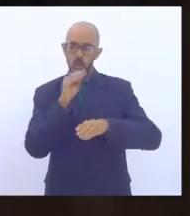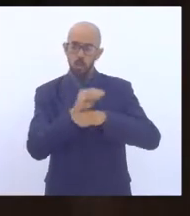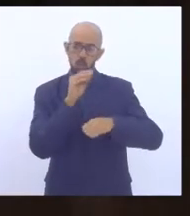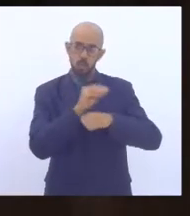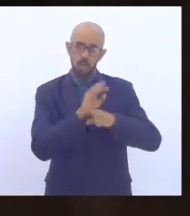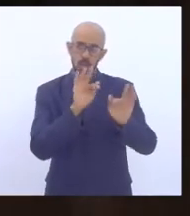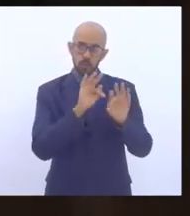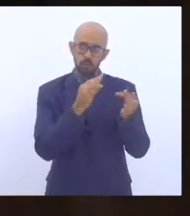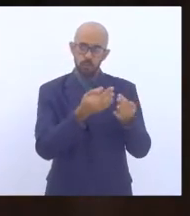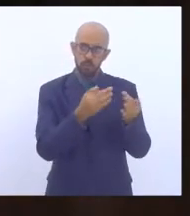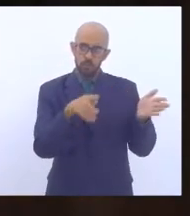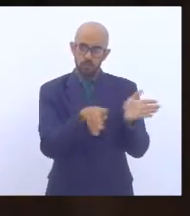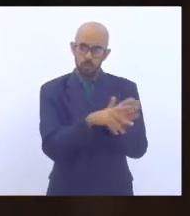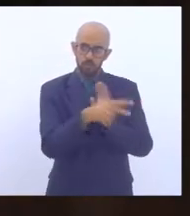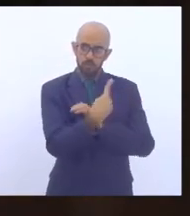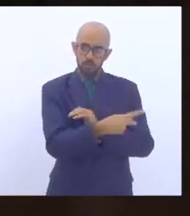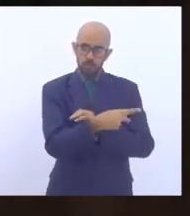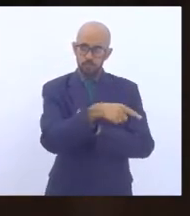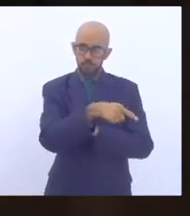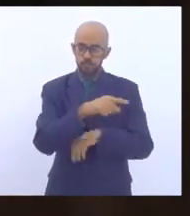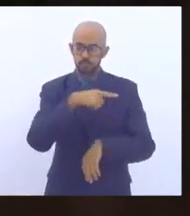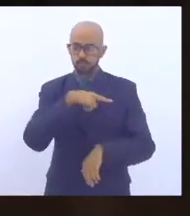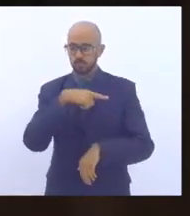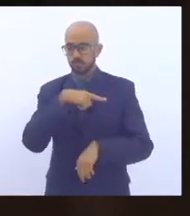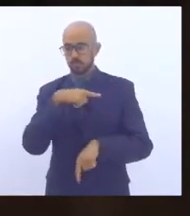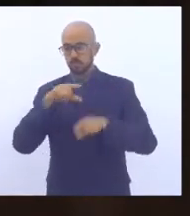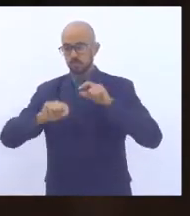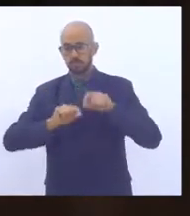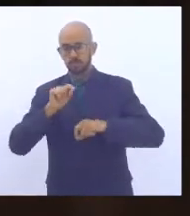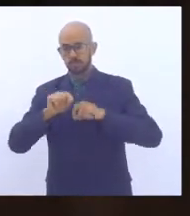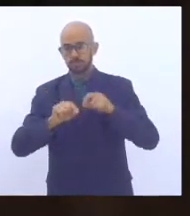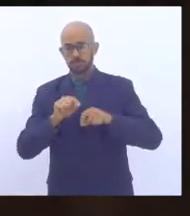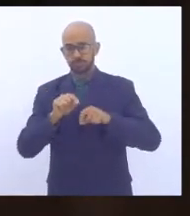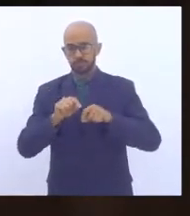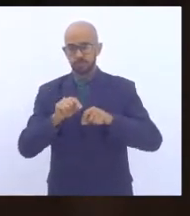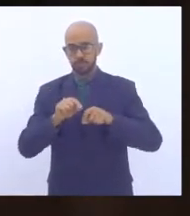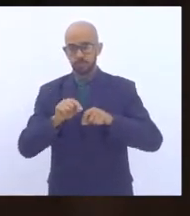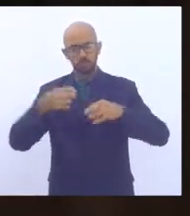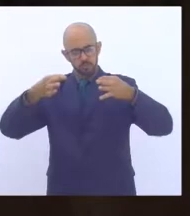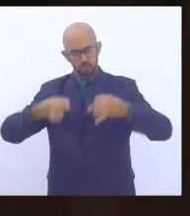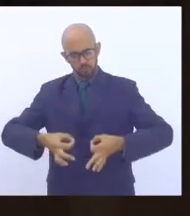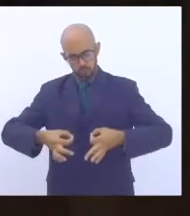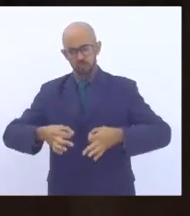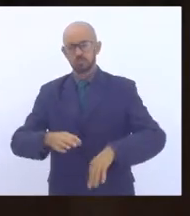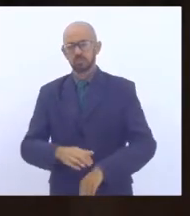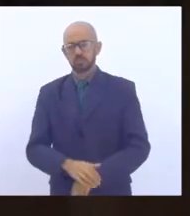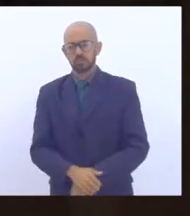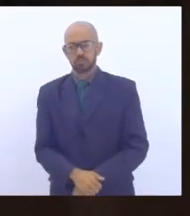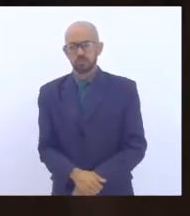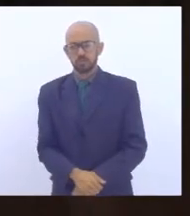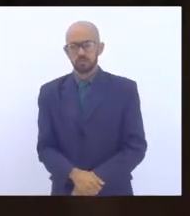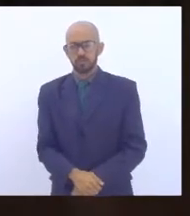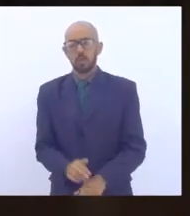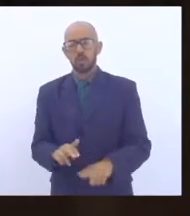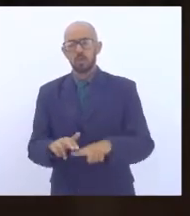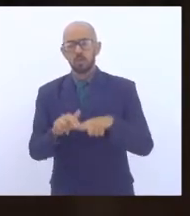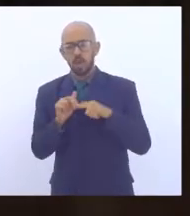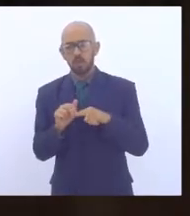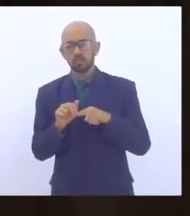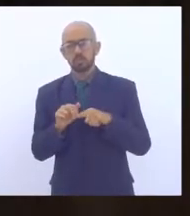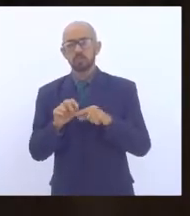próprio suas famílias têm no mérito uma grande Justiça visto